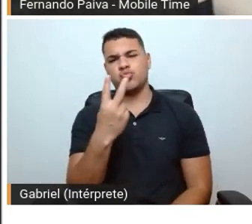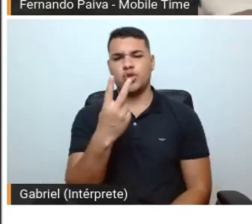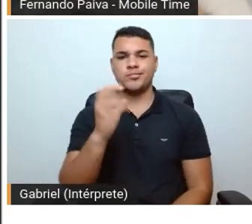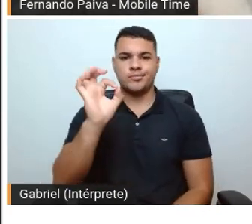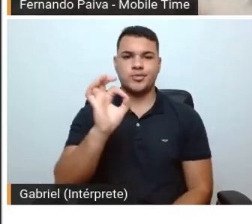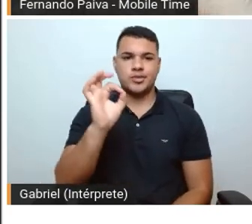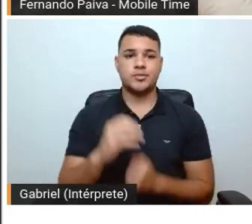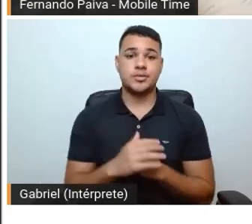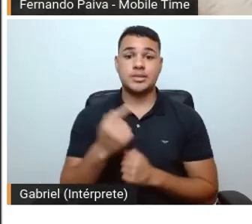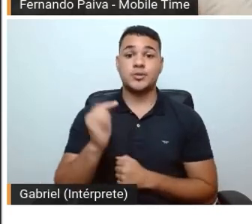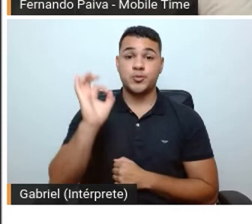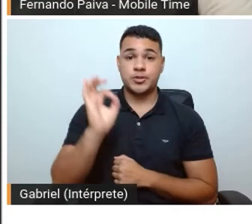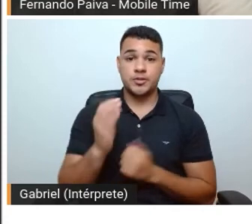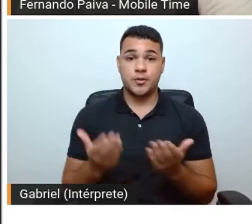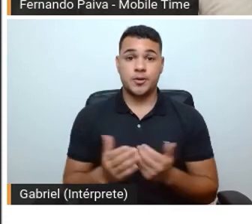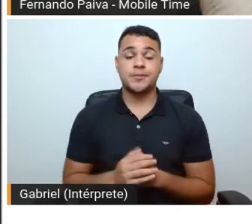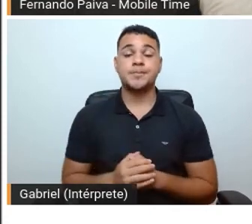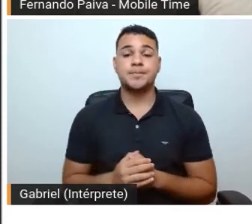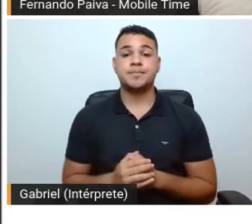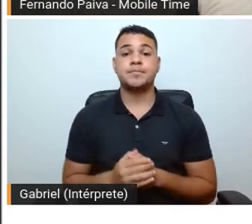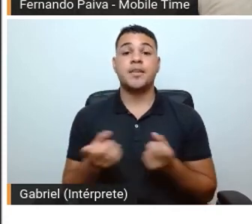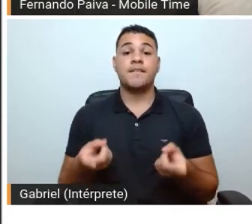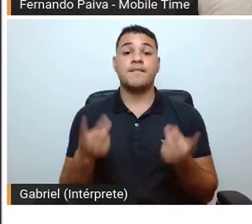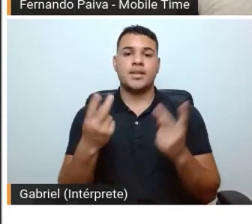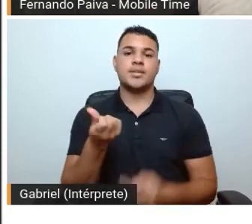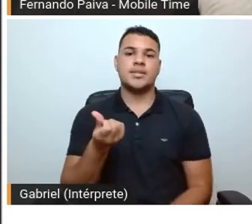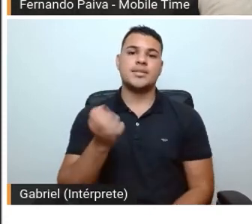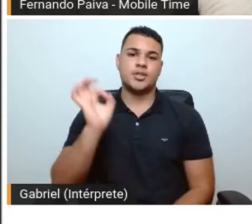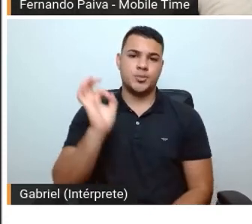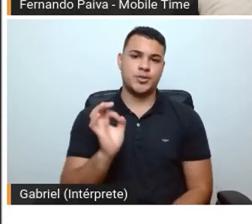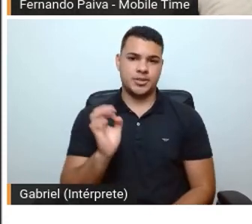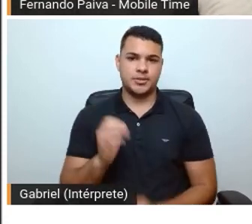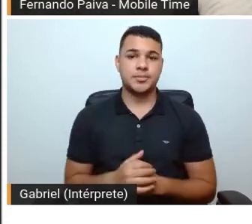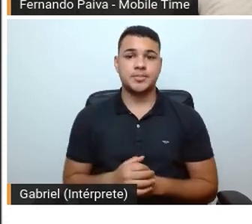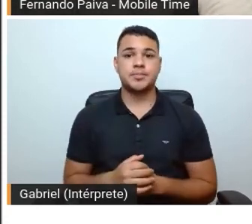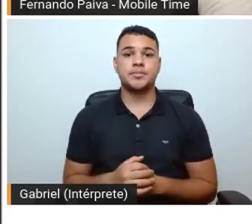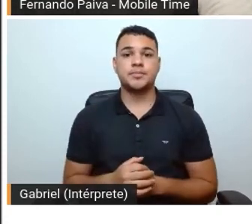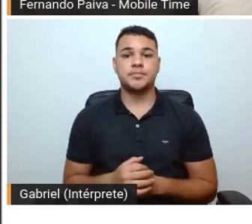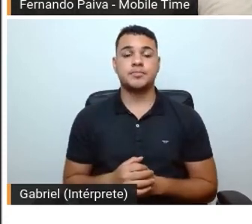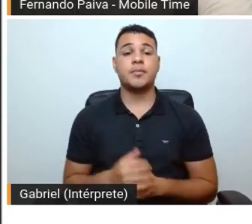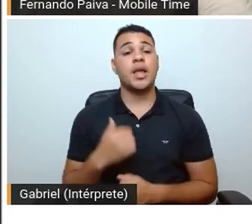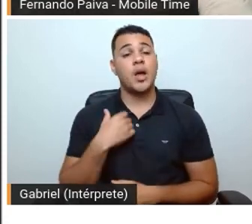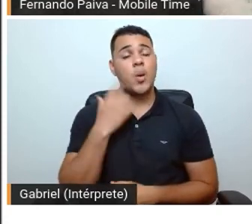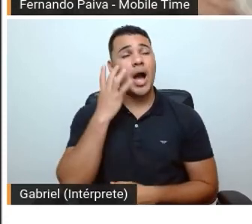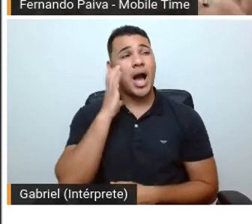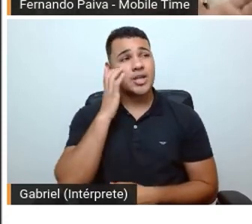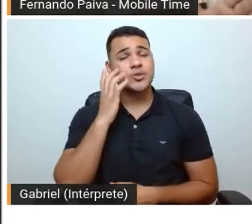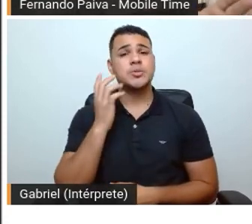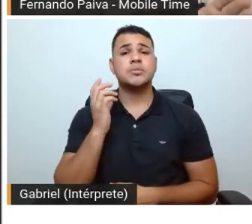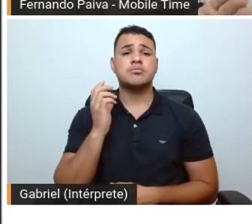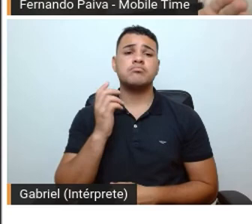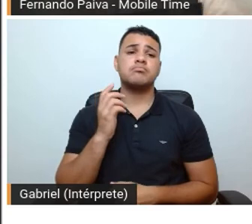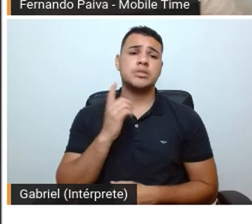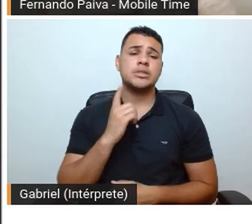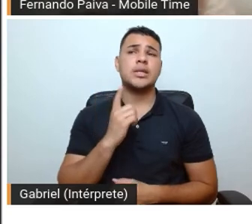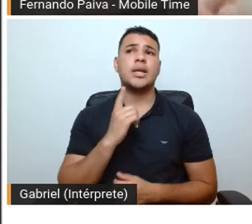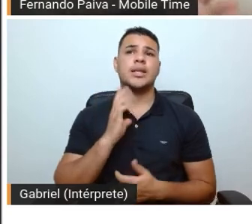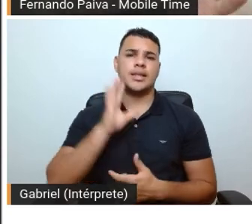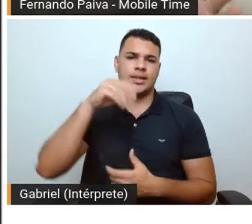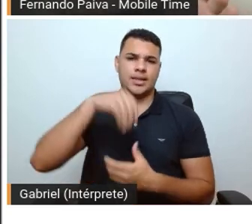então e vendas para em quarto lugar eu acho que a gente tá entrando numa